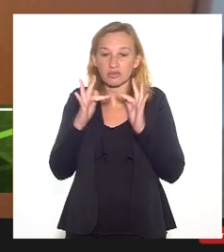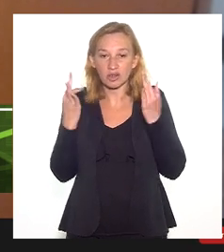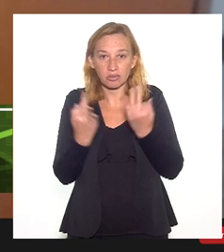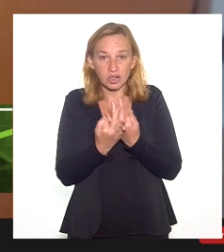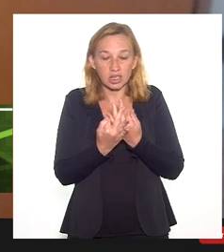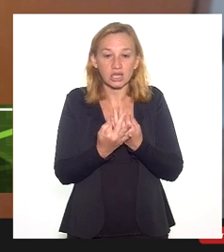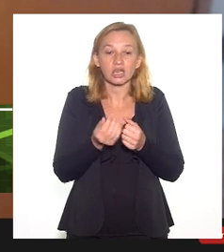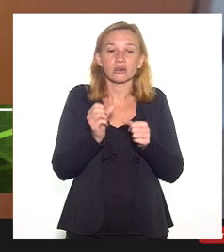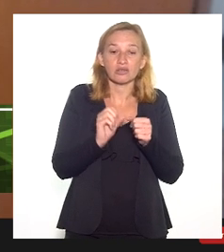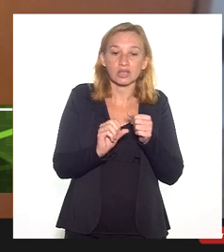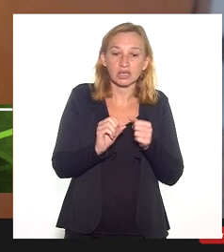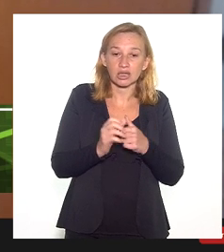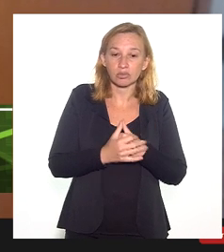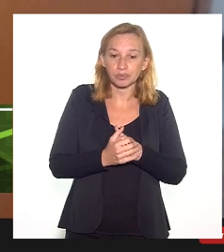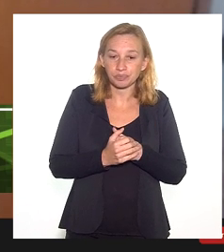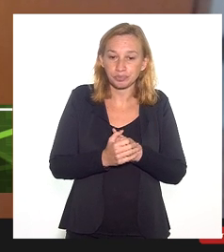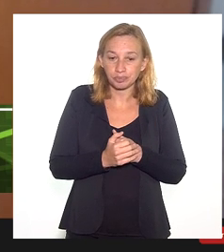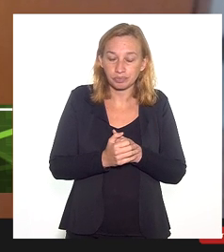Fizemos um